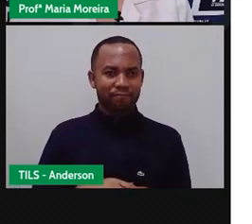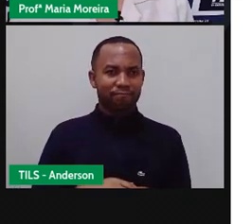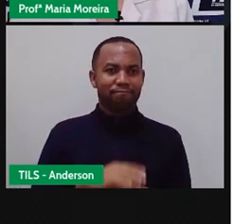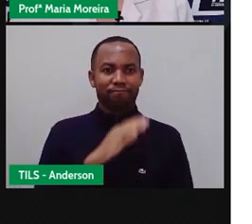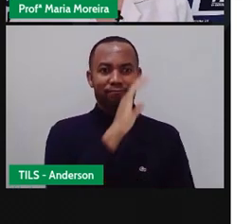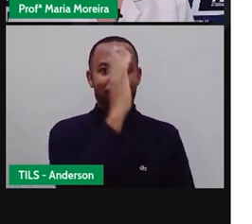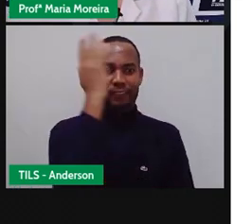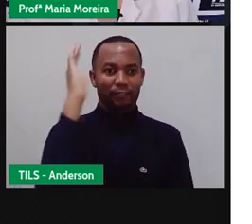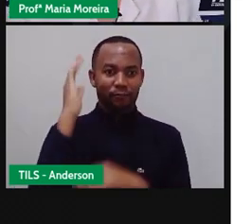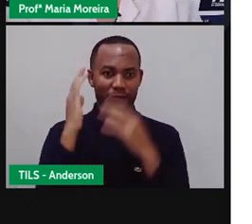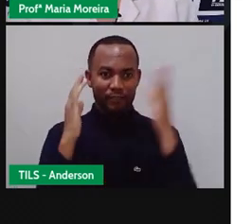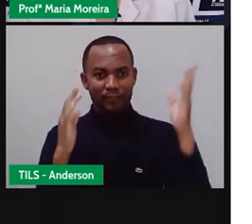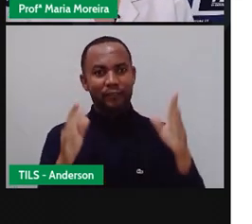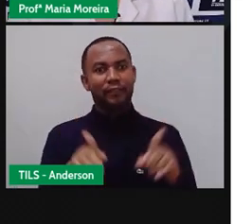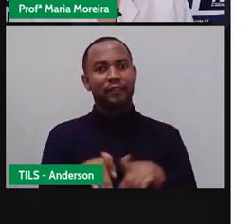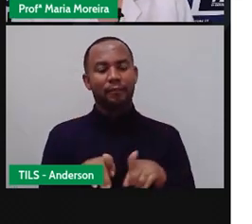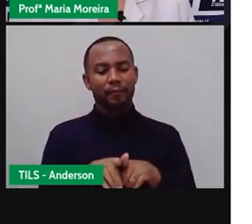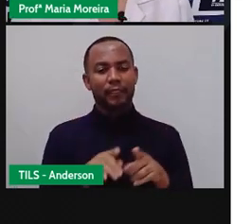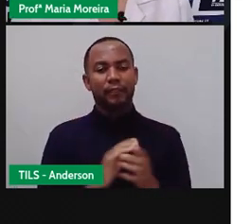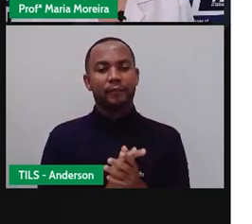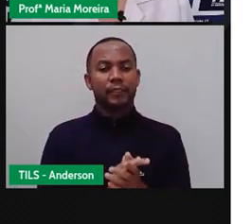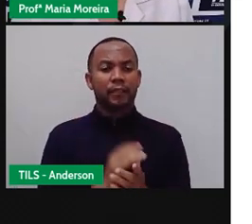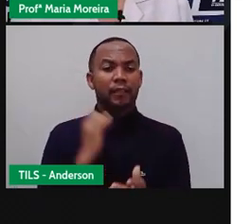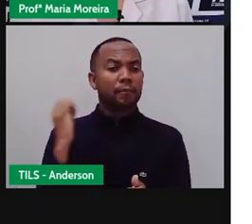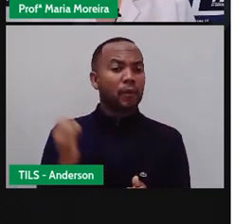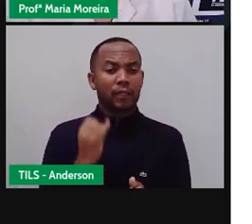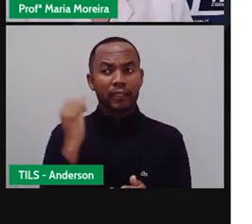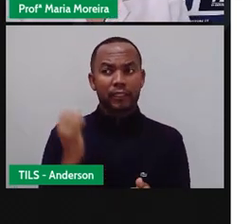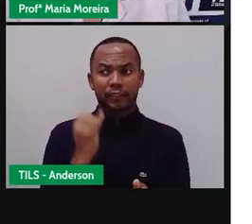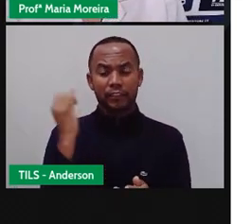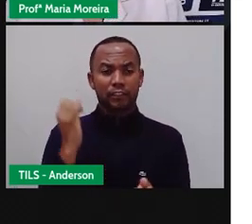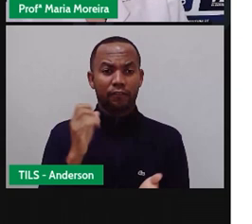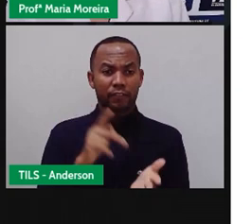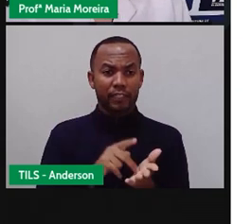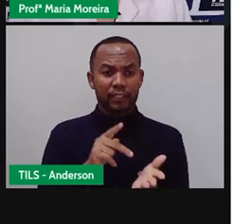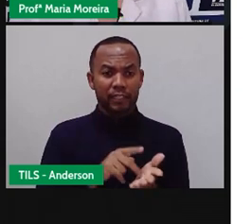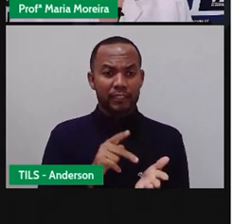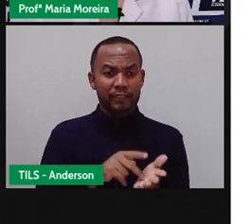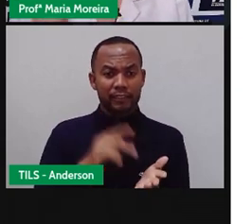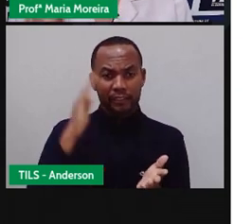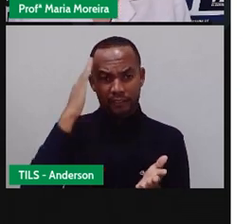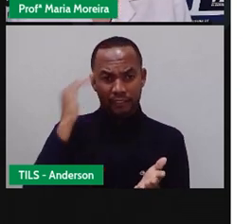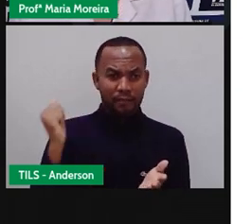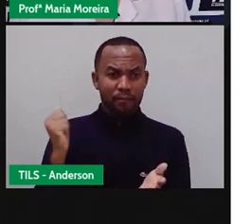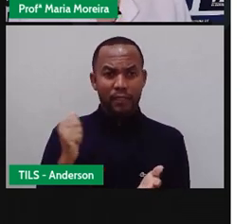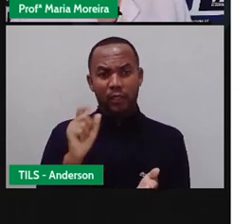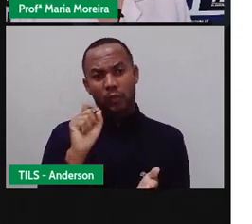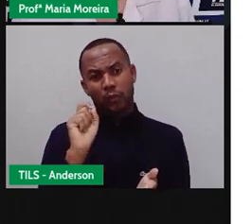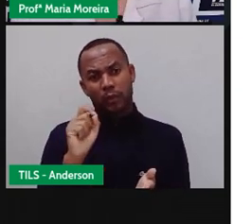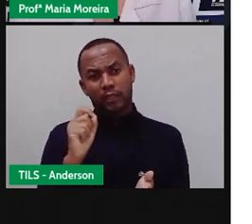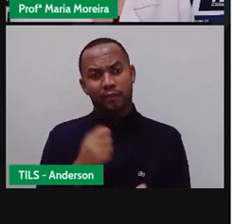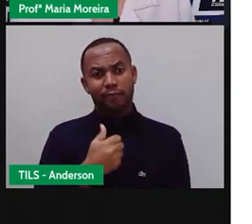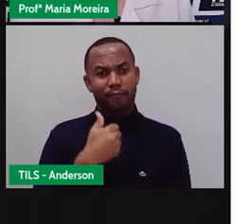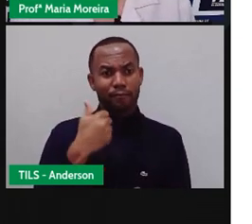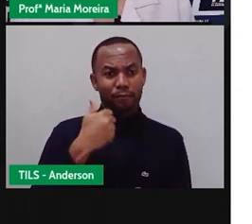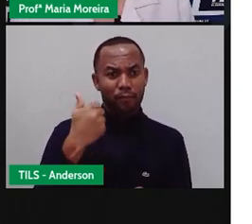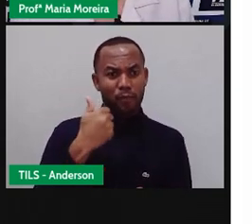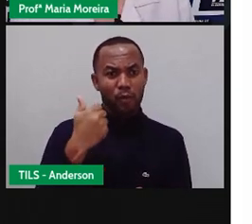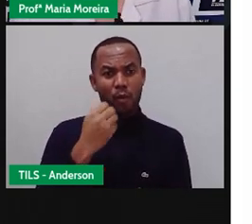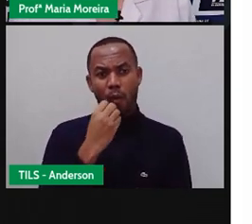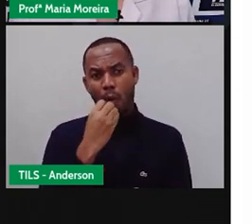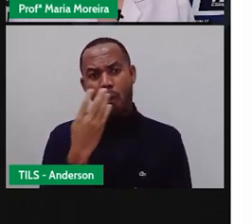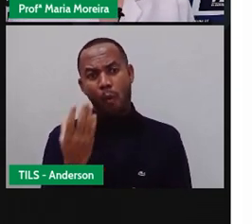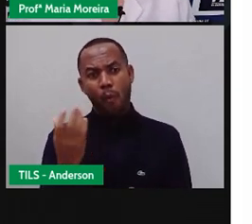natureza não é isso o que realmente importa na verdade é saber se esse Impacto Ele é positivo ou